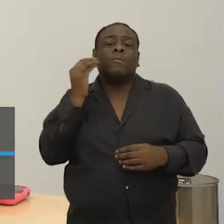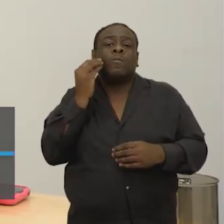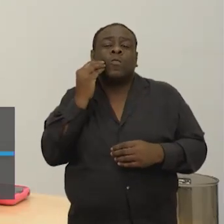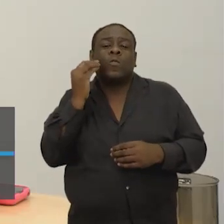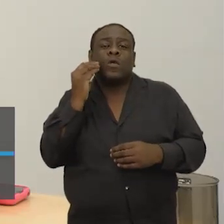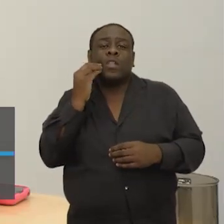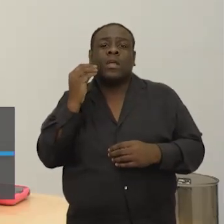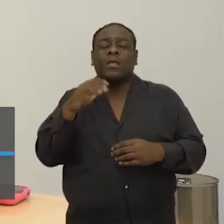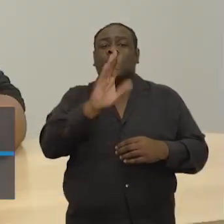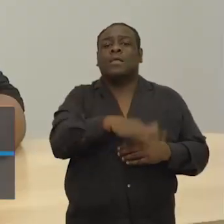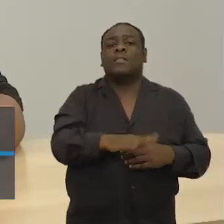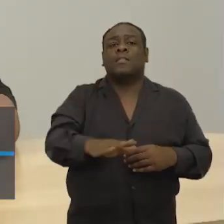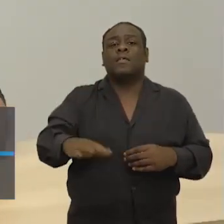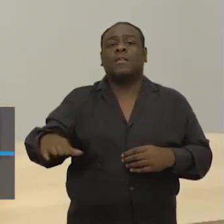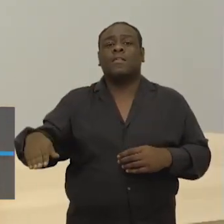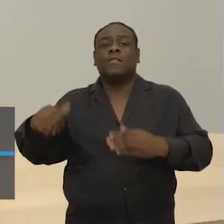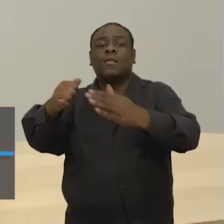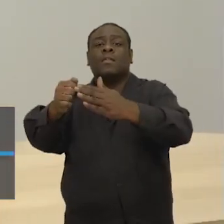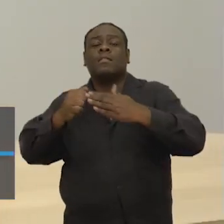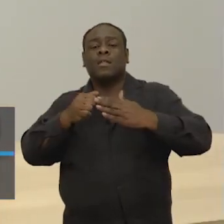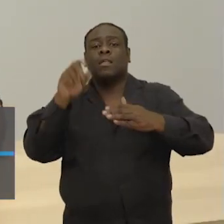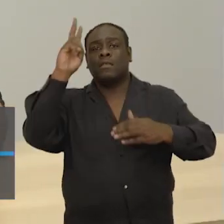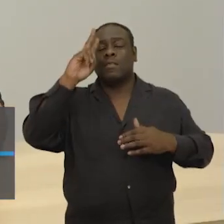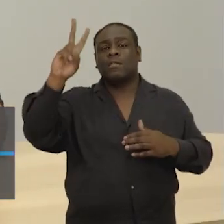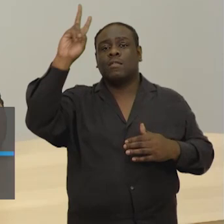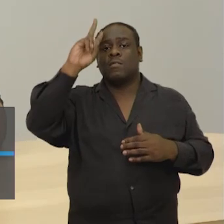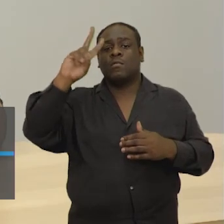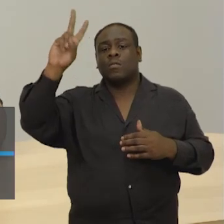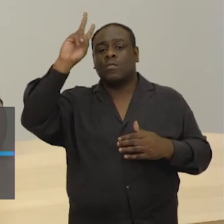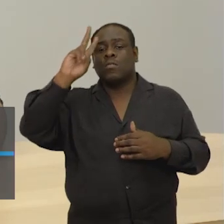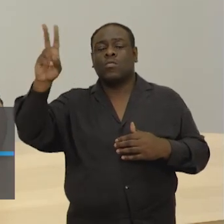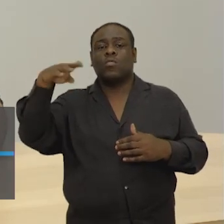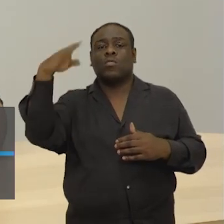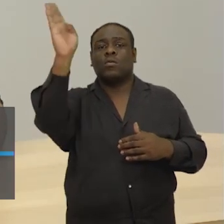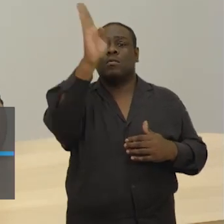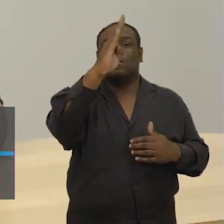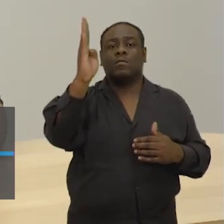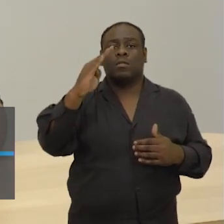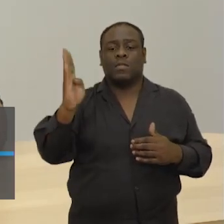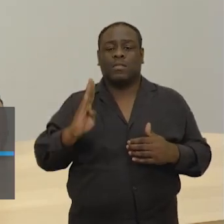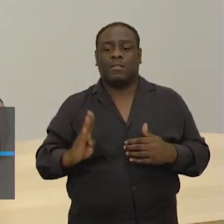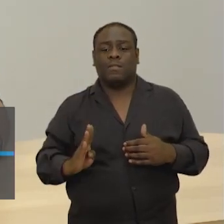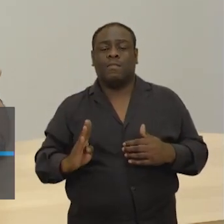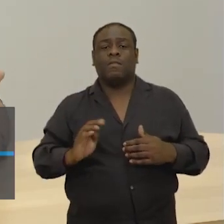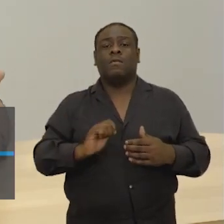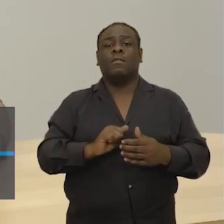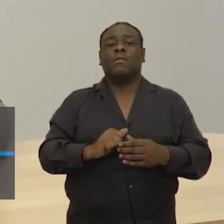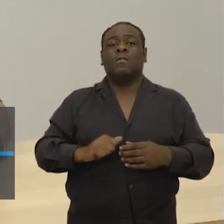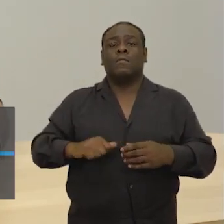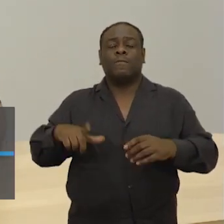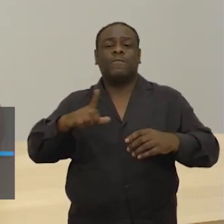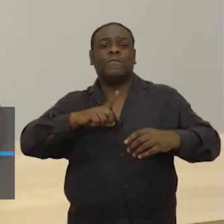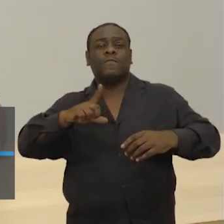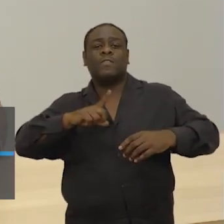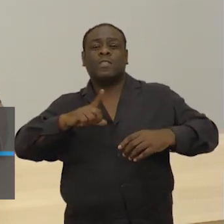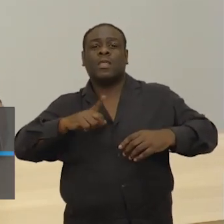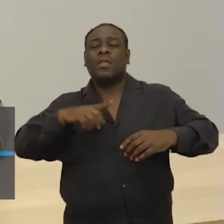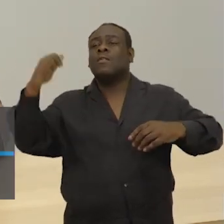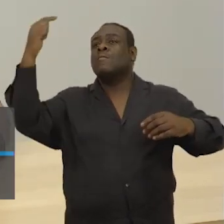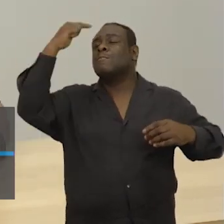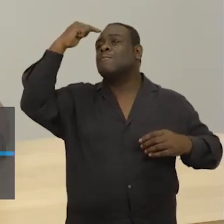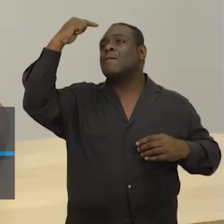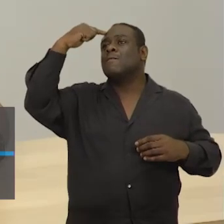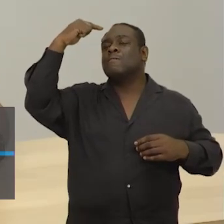né, essa possibilidade. Aí no Brasil, é verdade, porque a sinestesia, no Brasil, é uma sensação, assim, uma